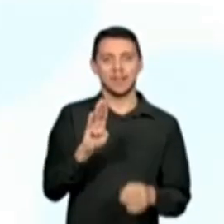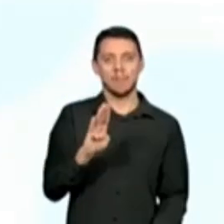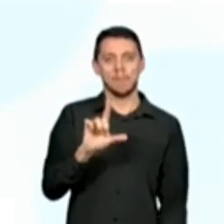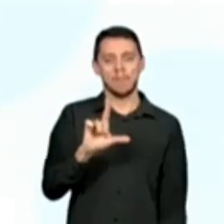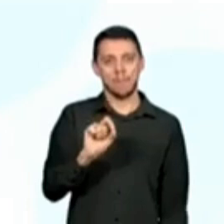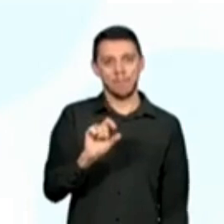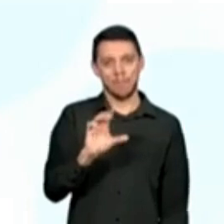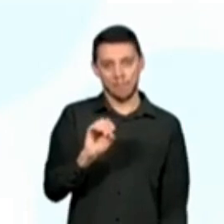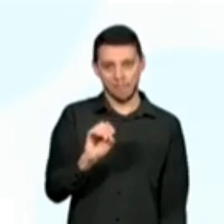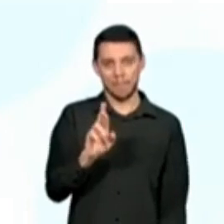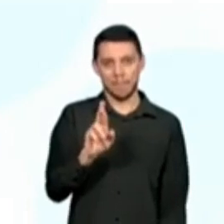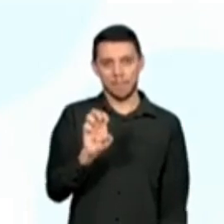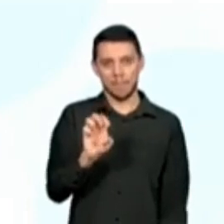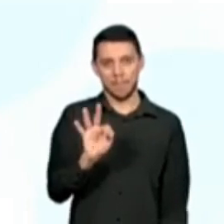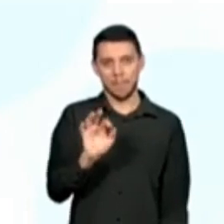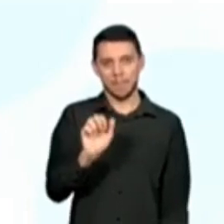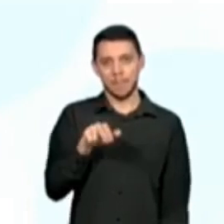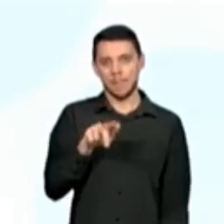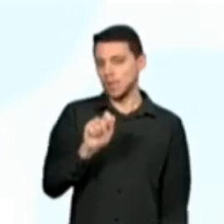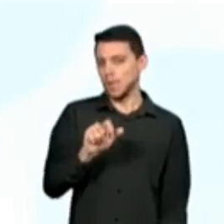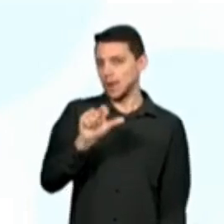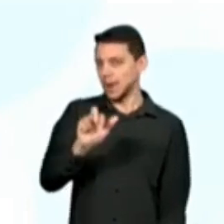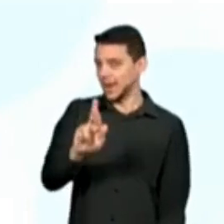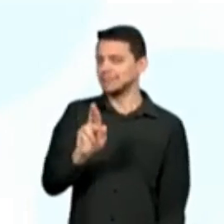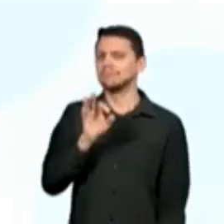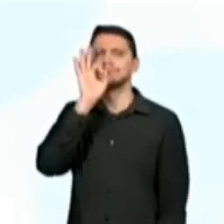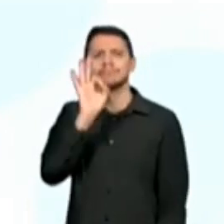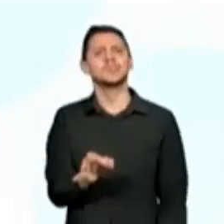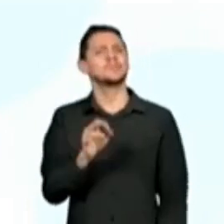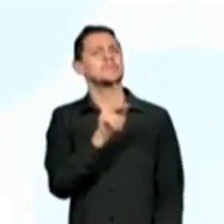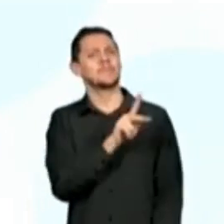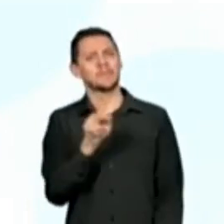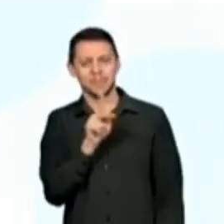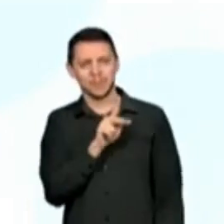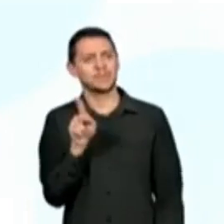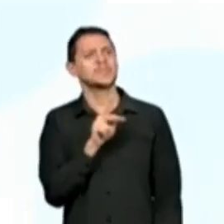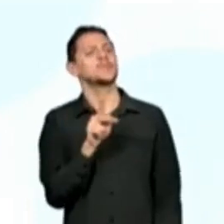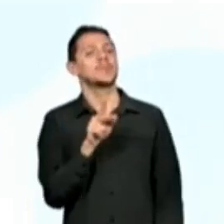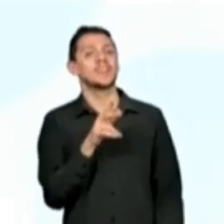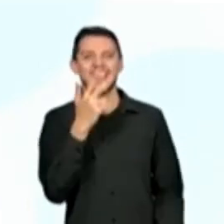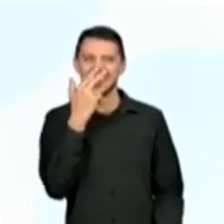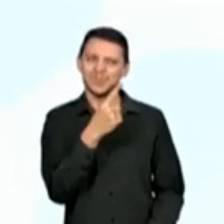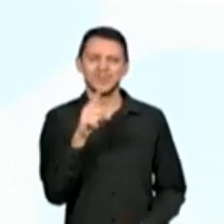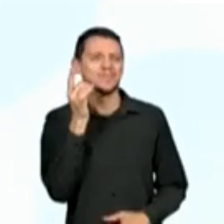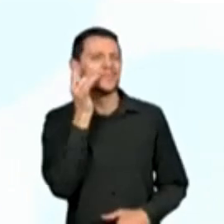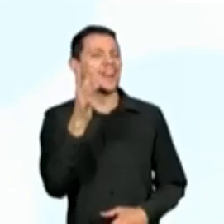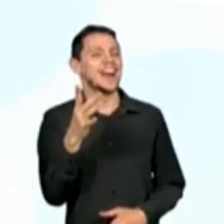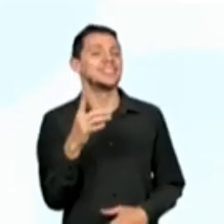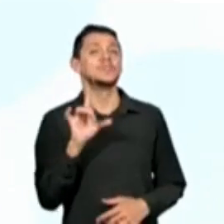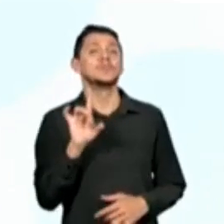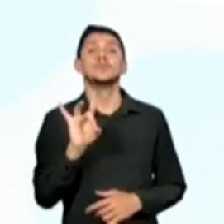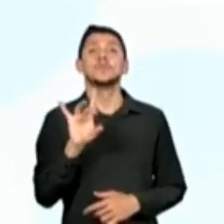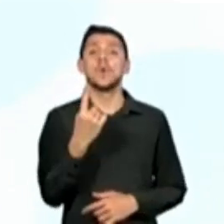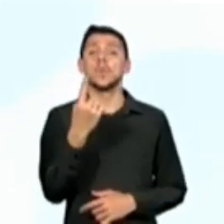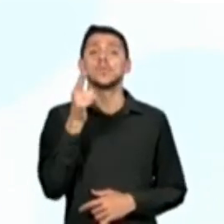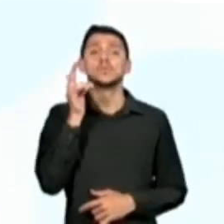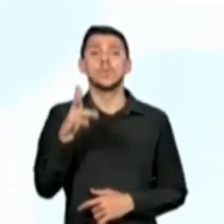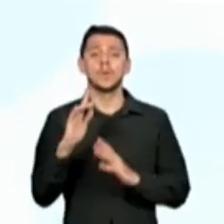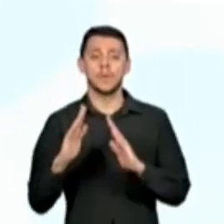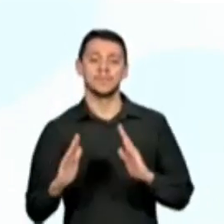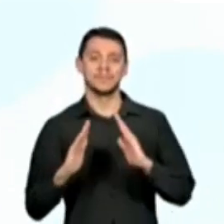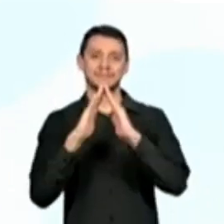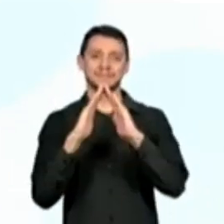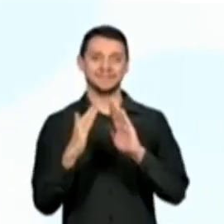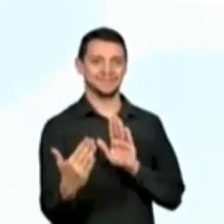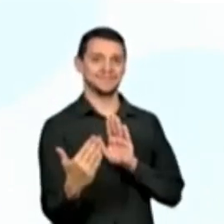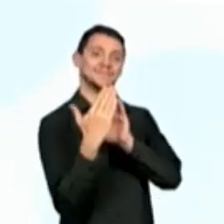bem, Pro. Eu acho que o último ficou fácil. A última só sobrou a pirâmide. Então, essa ferramenta se